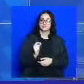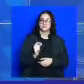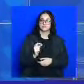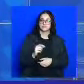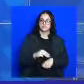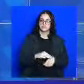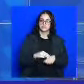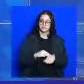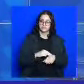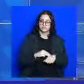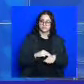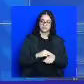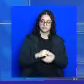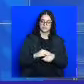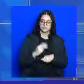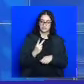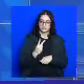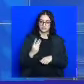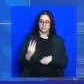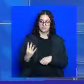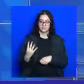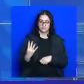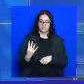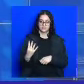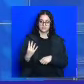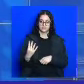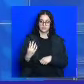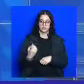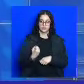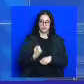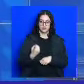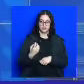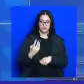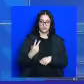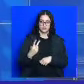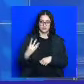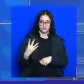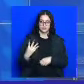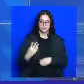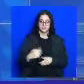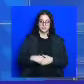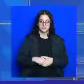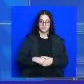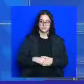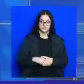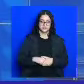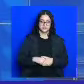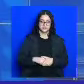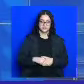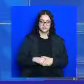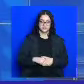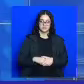Bola marrom, 24, marrom número 24.